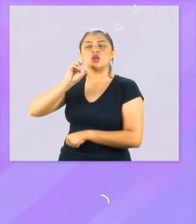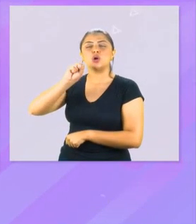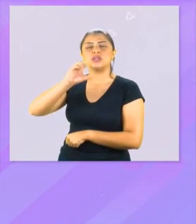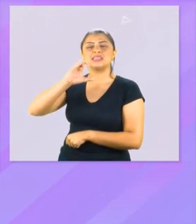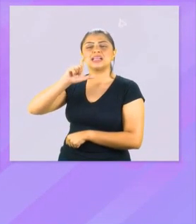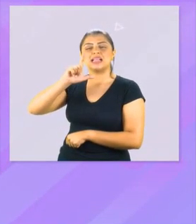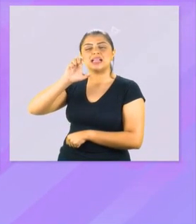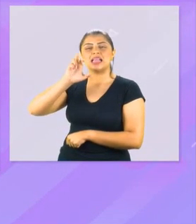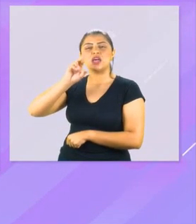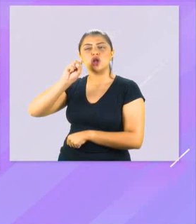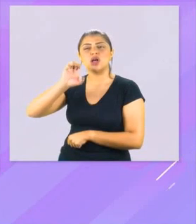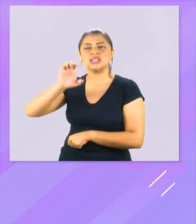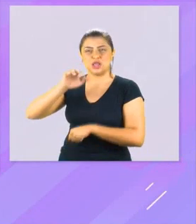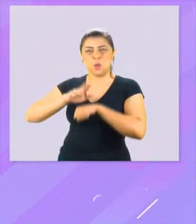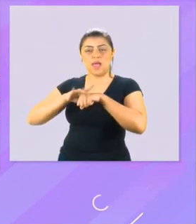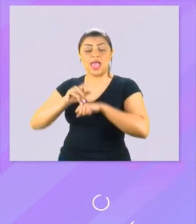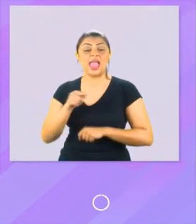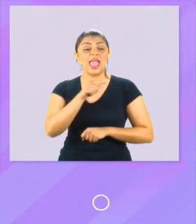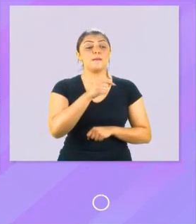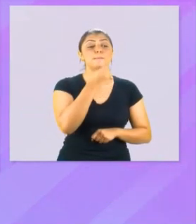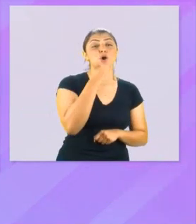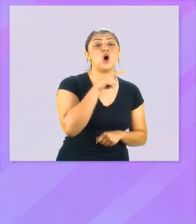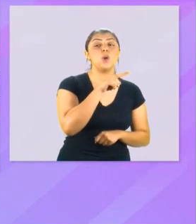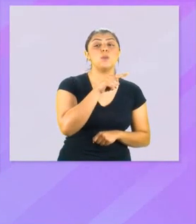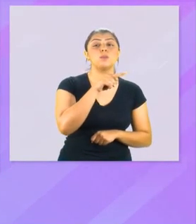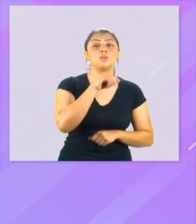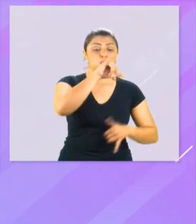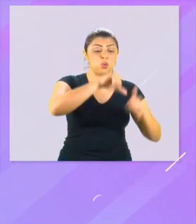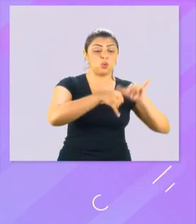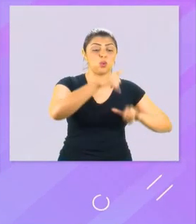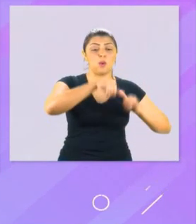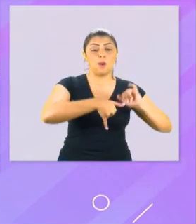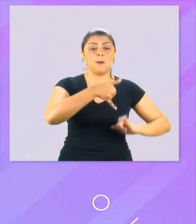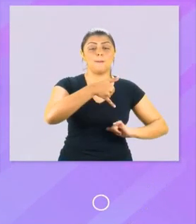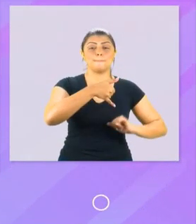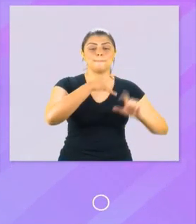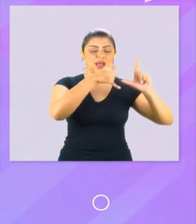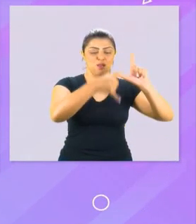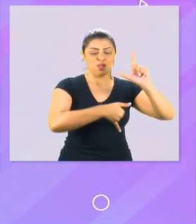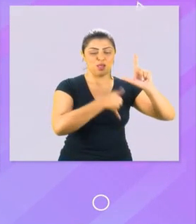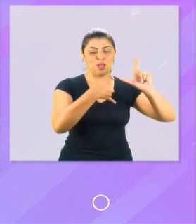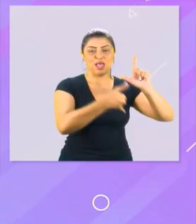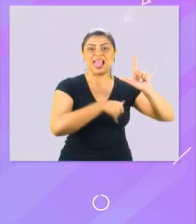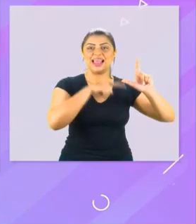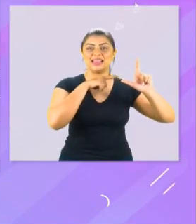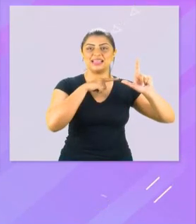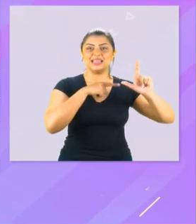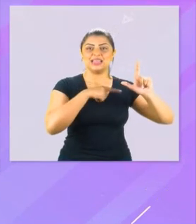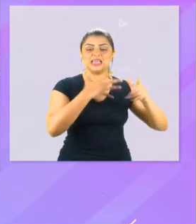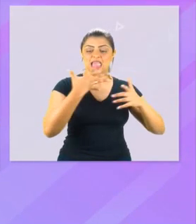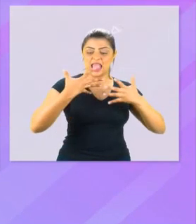denominada aterosclerose. E o HDL é considerado colesterol bom porque ele tende, então, a